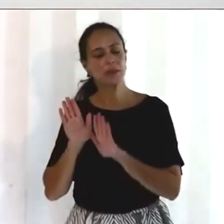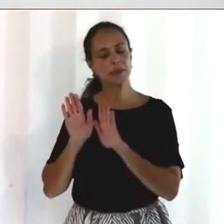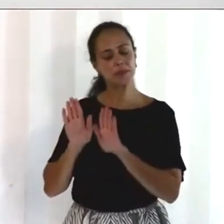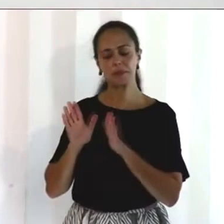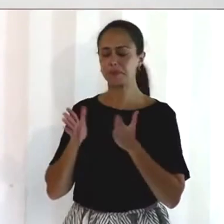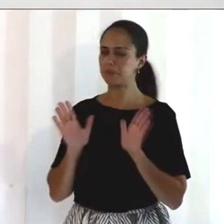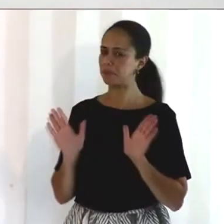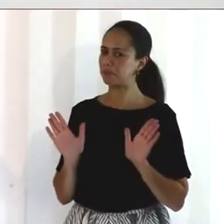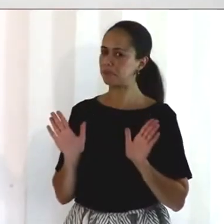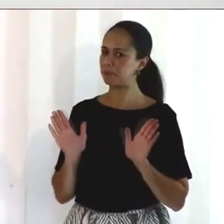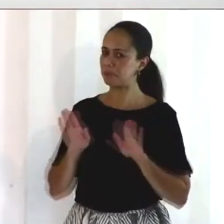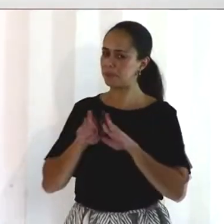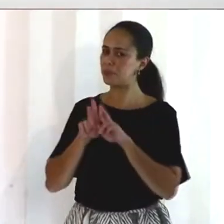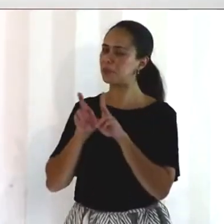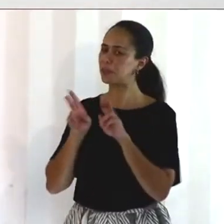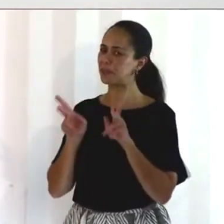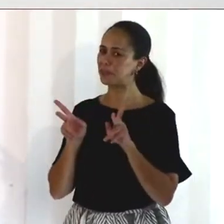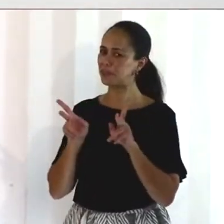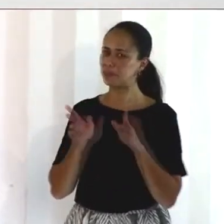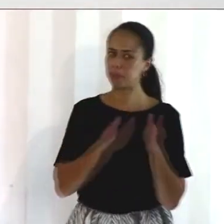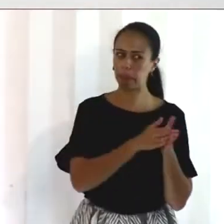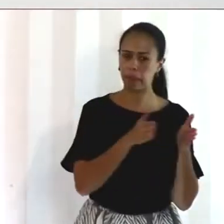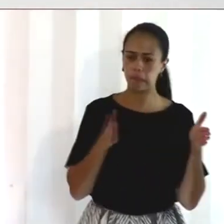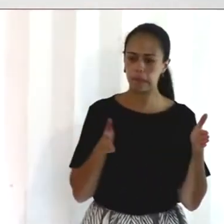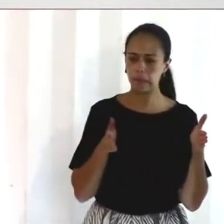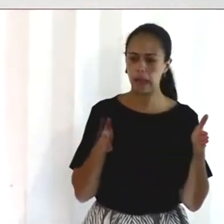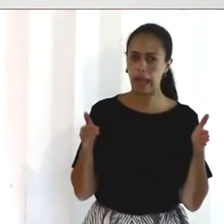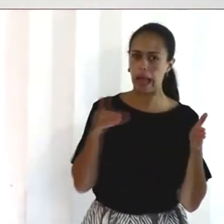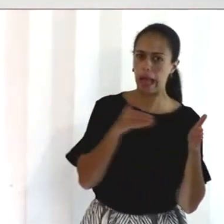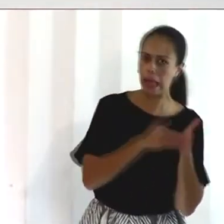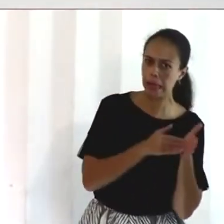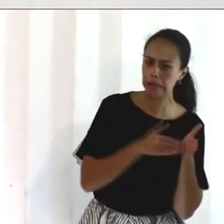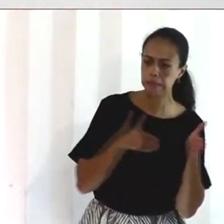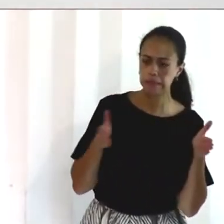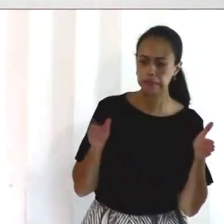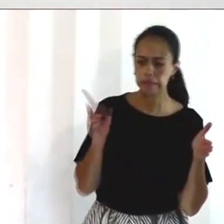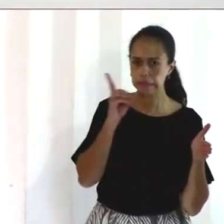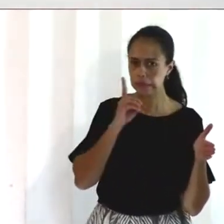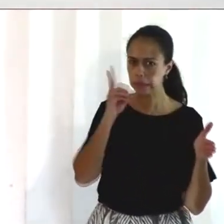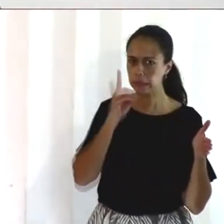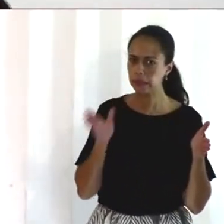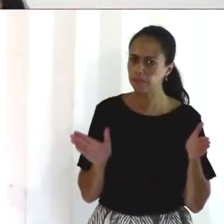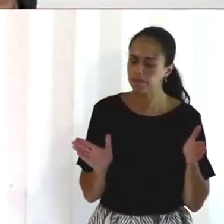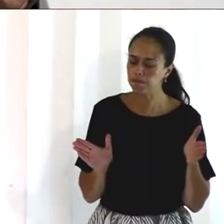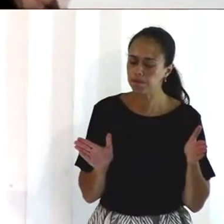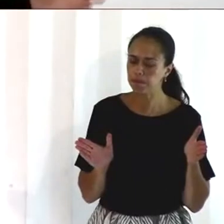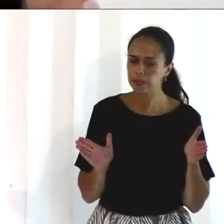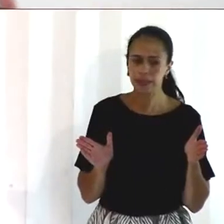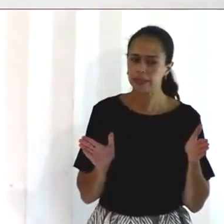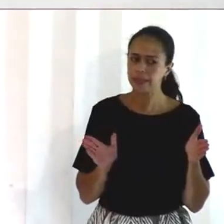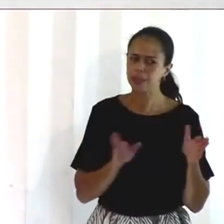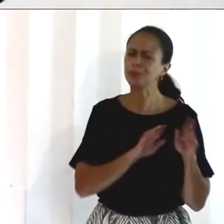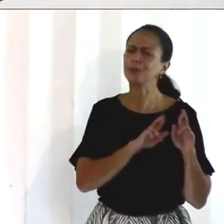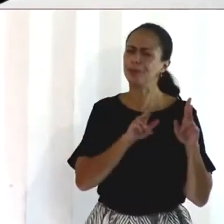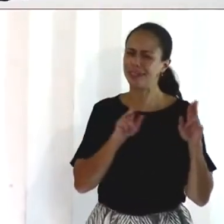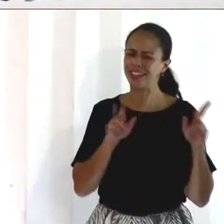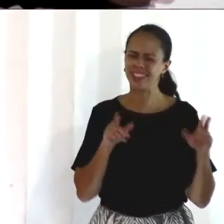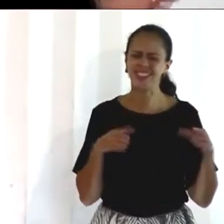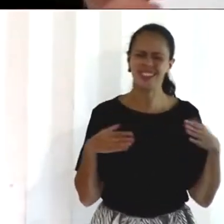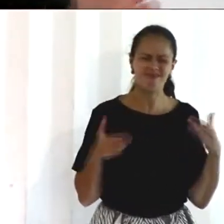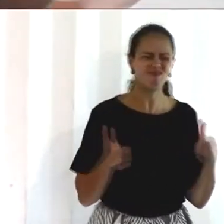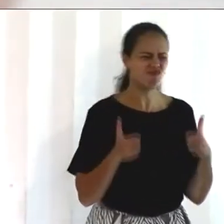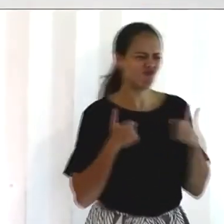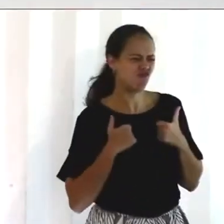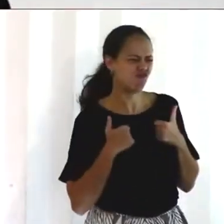dias da semana fossem dias profanos. Ao contrário, ir à igreja, cultuar ao Senhor, viver